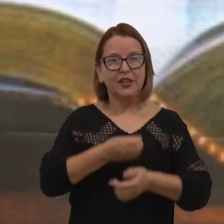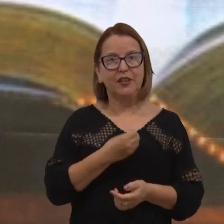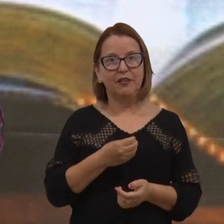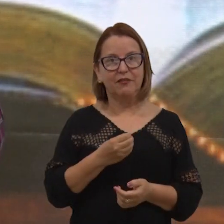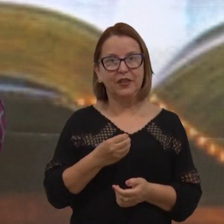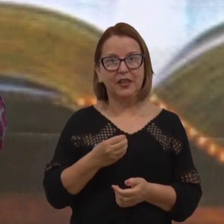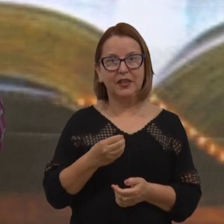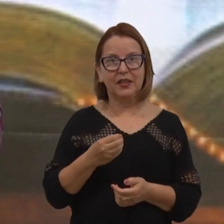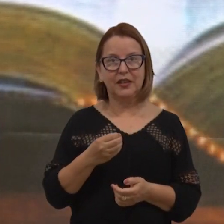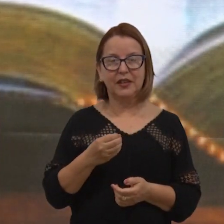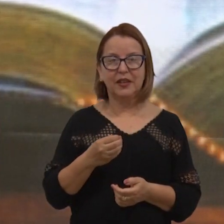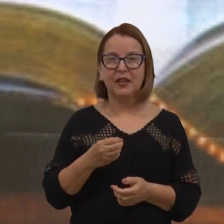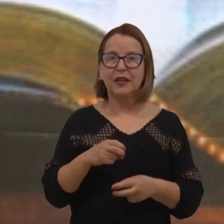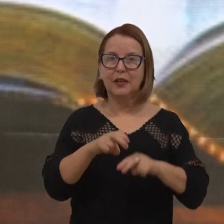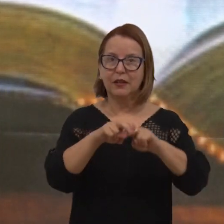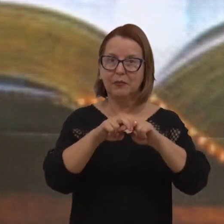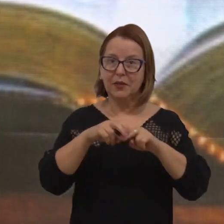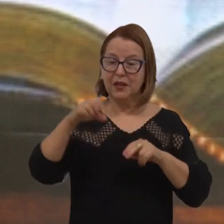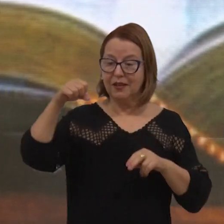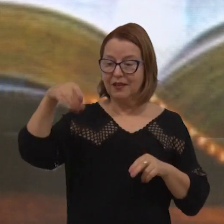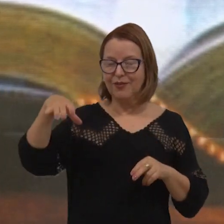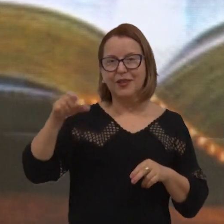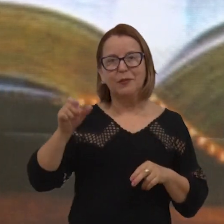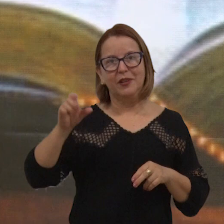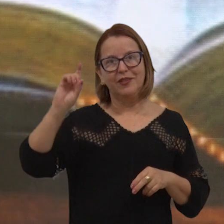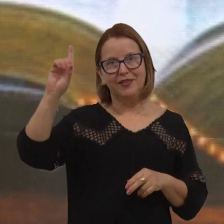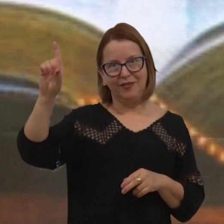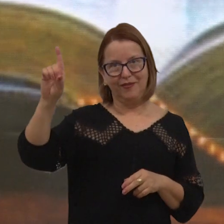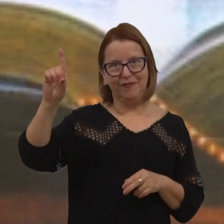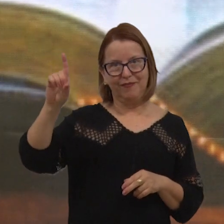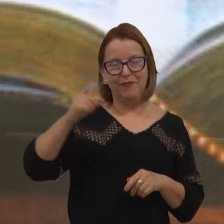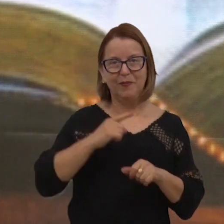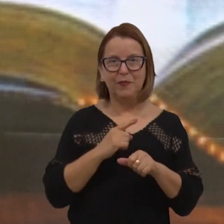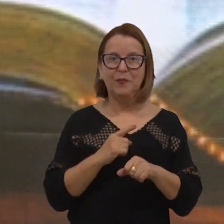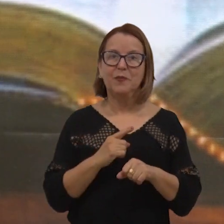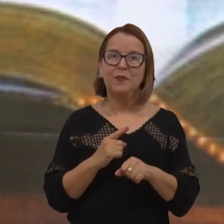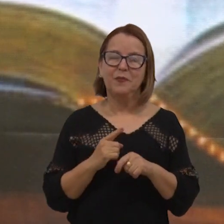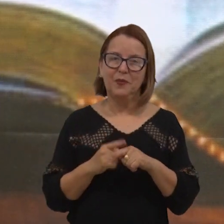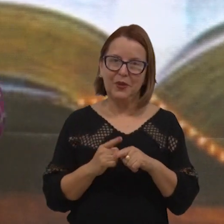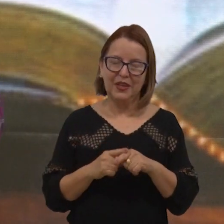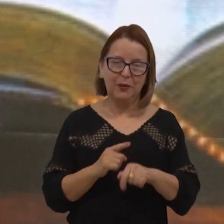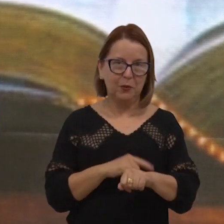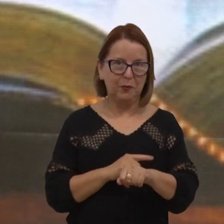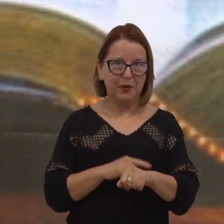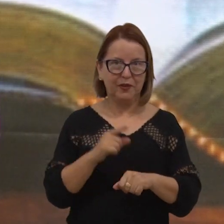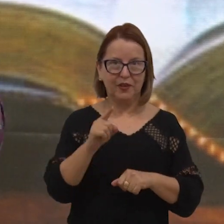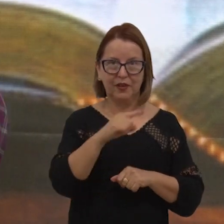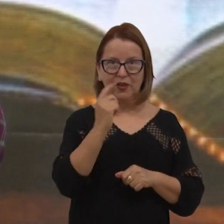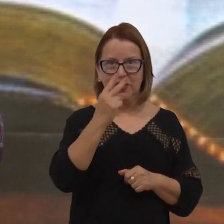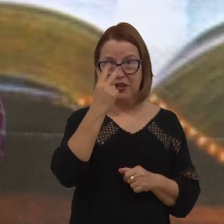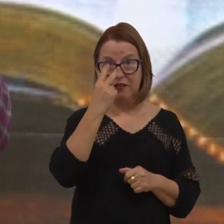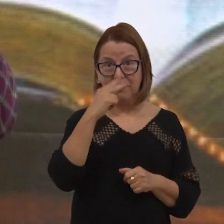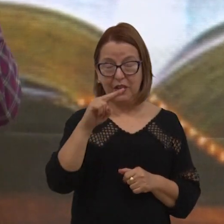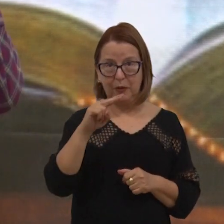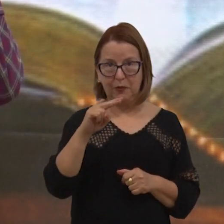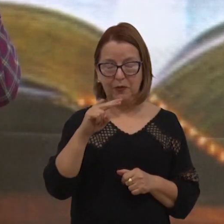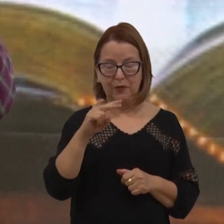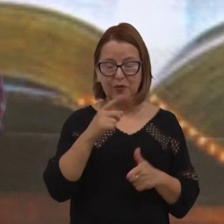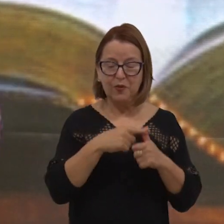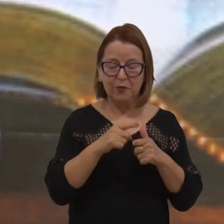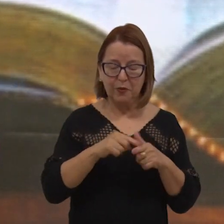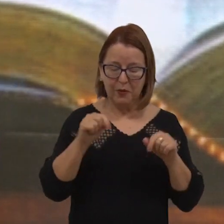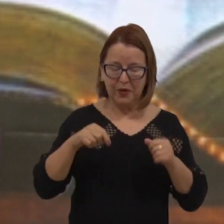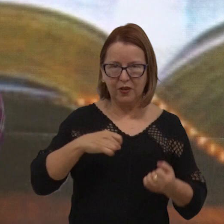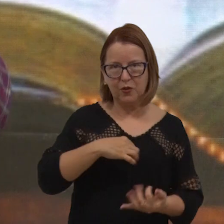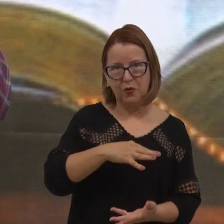vida, à luz da palavra de Deus. Porque quando nós olhamos para as circunstâncias desse mundo com a ótica divina,